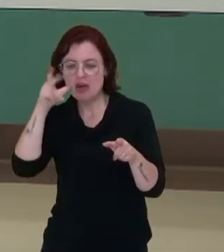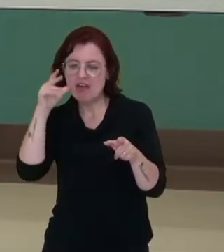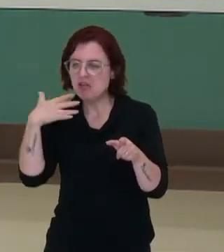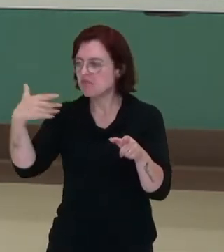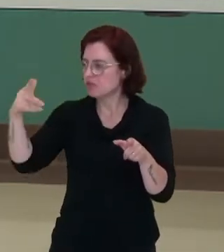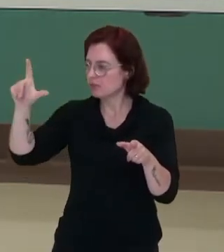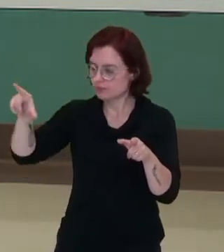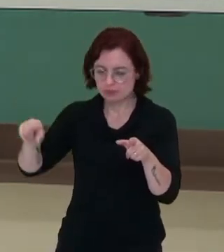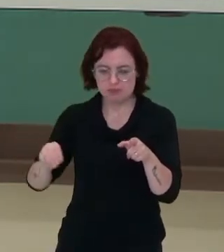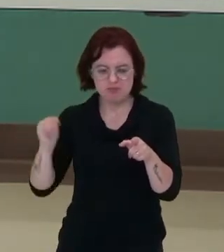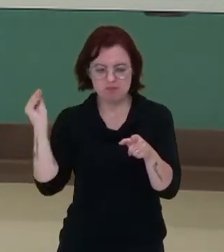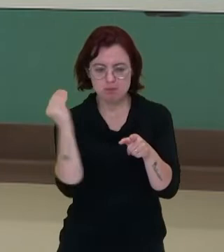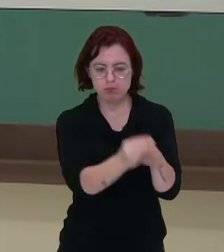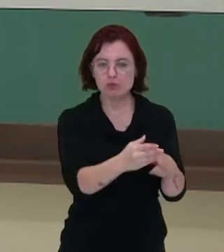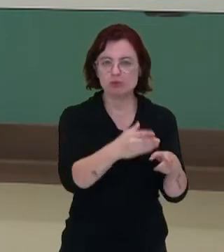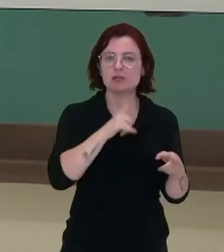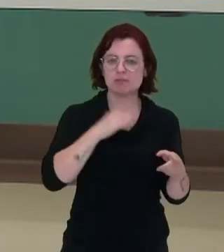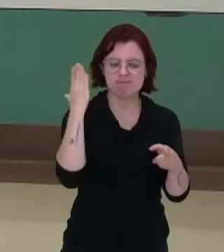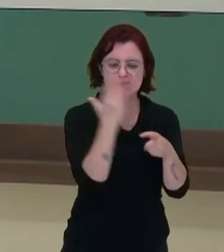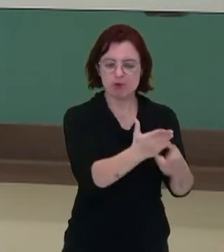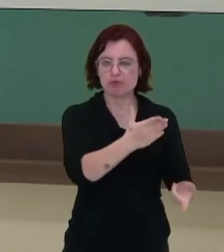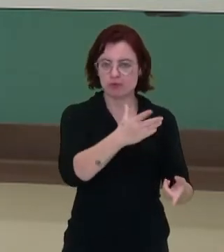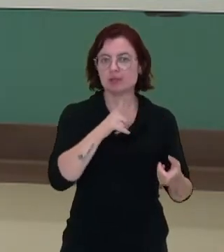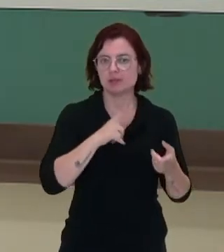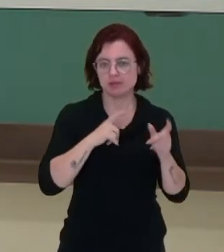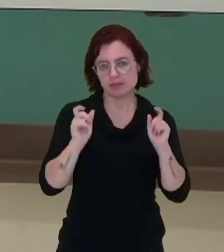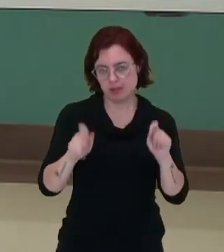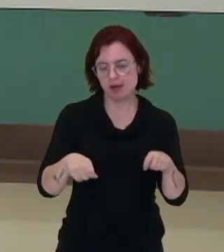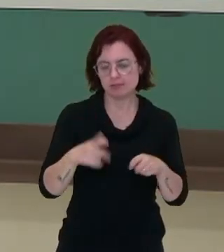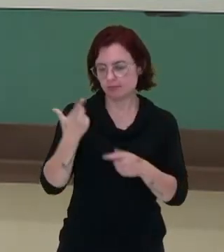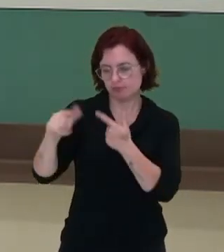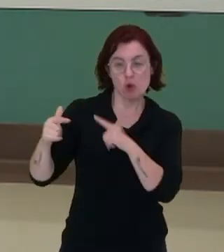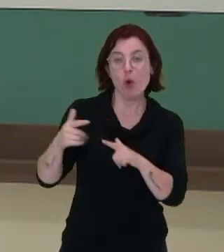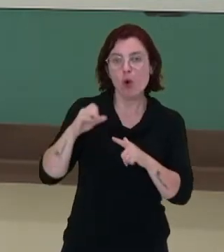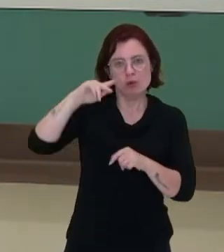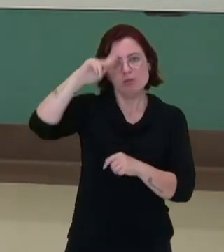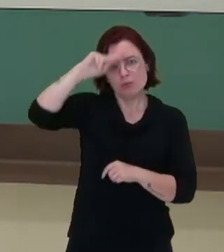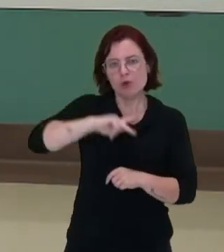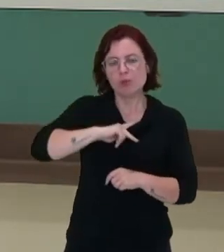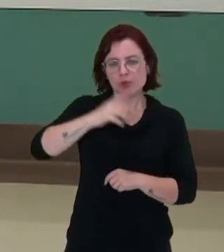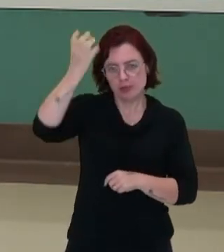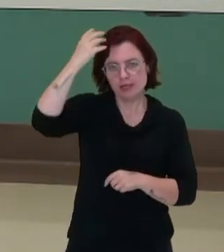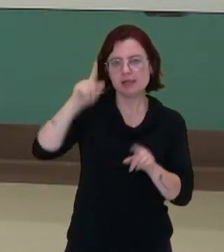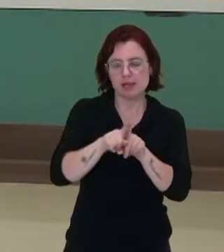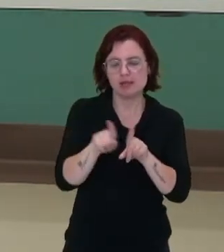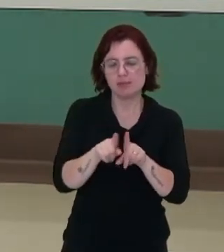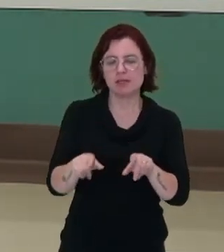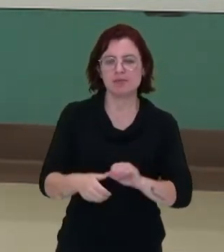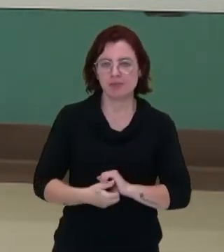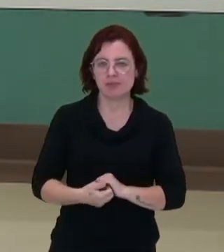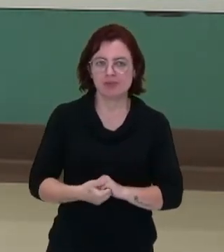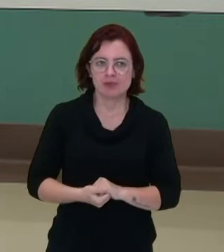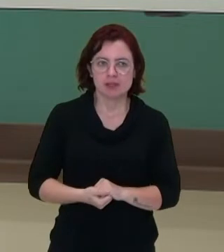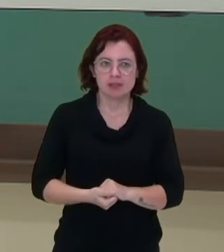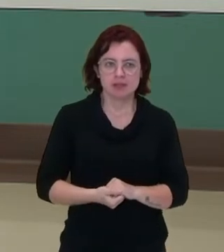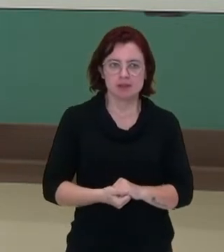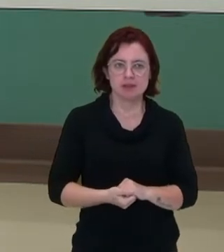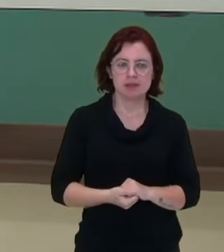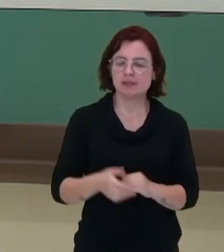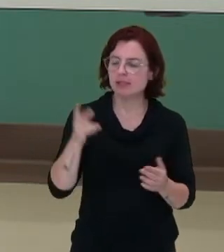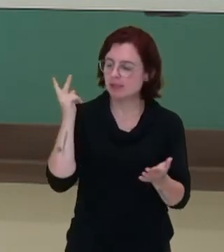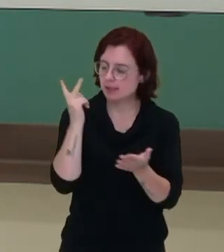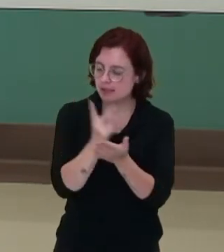Essa captura pode ser com o próprio rei ou com qualquer outra peça minha, tá? Então,